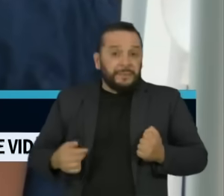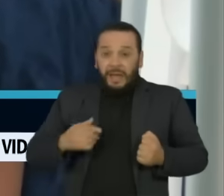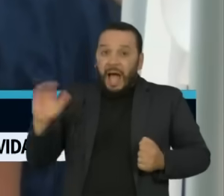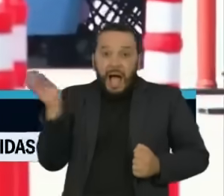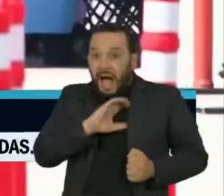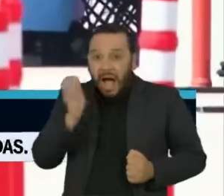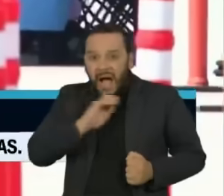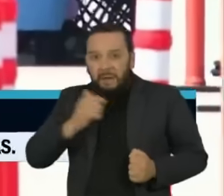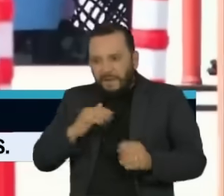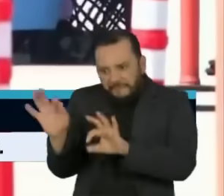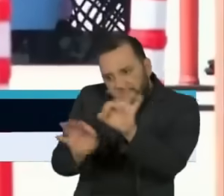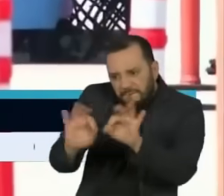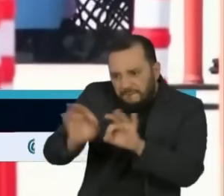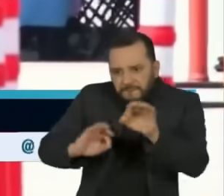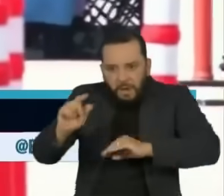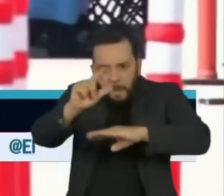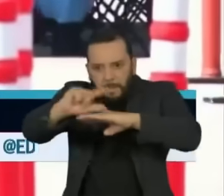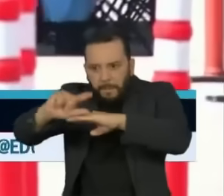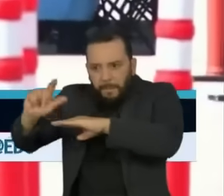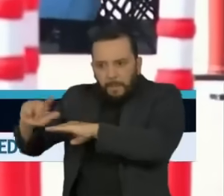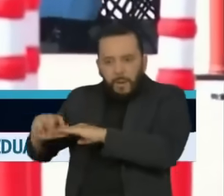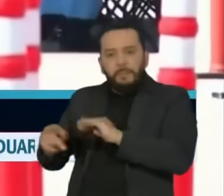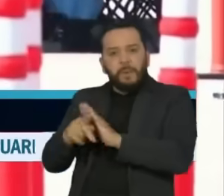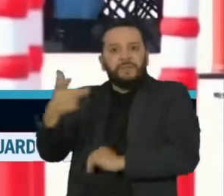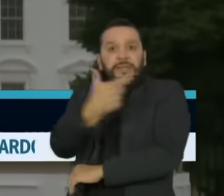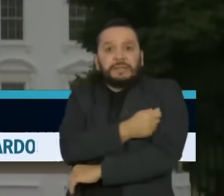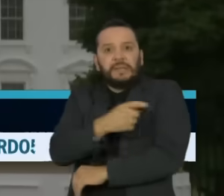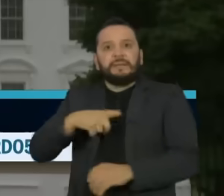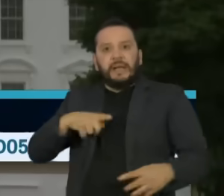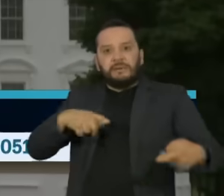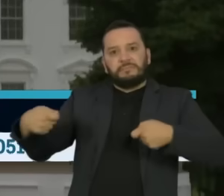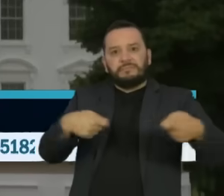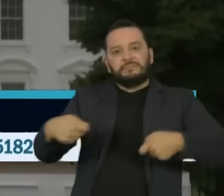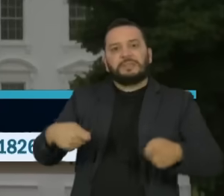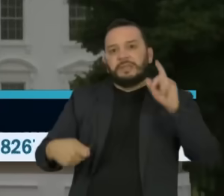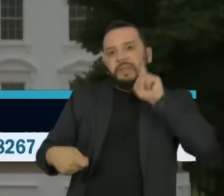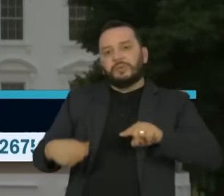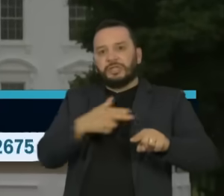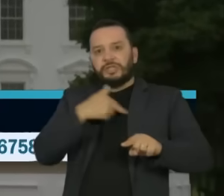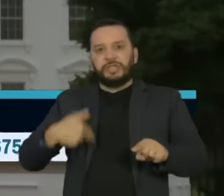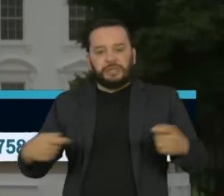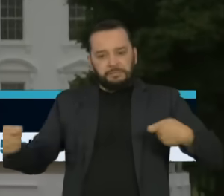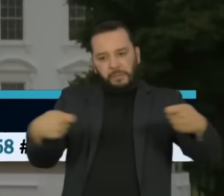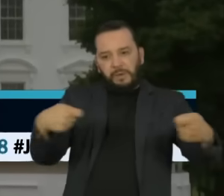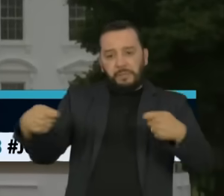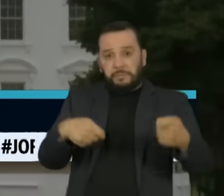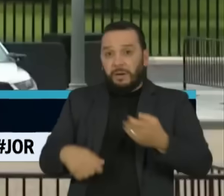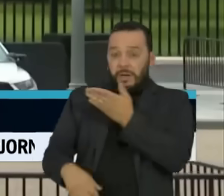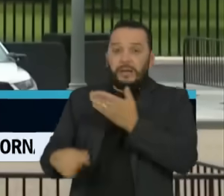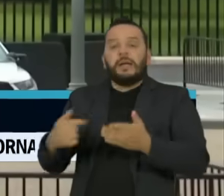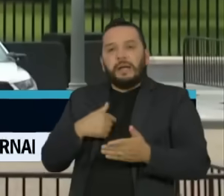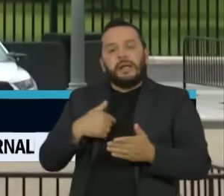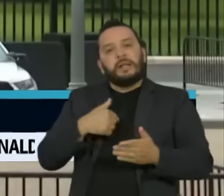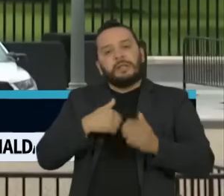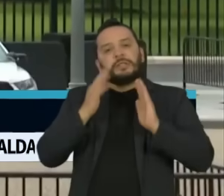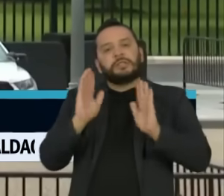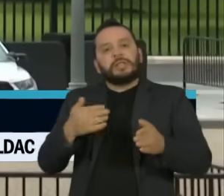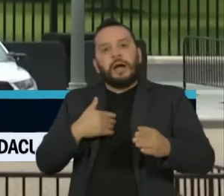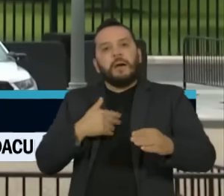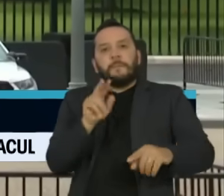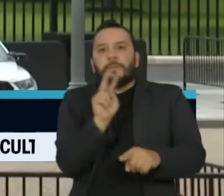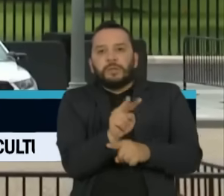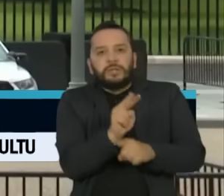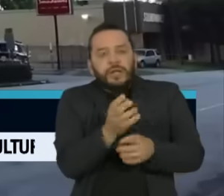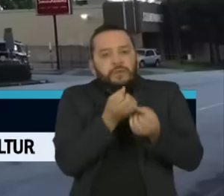vacina aumentou as tensões entre os Estados Unidos e a China. Sob o pretexto de proteger a propriedade intelectual e informações